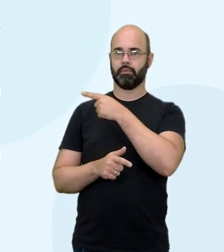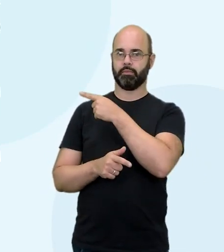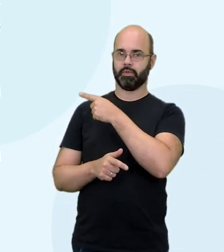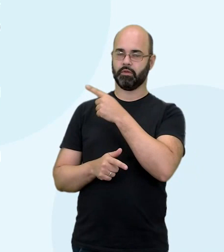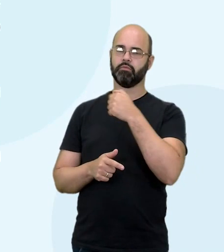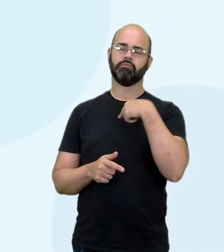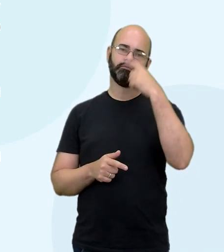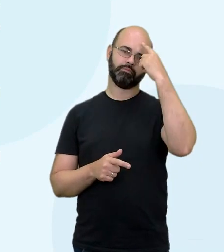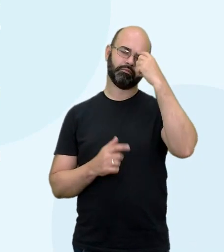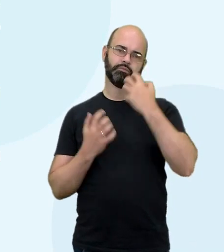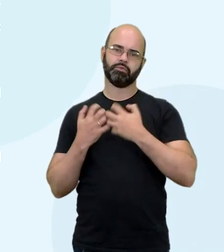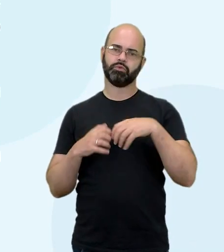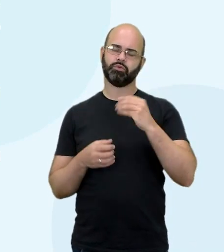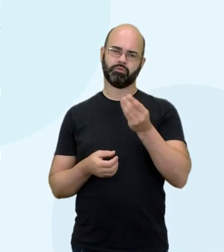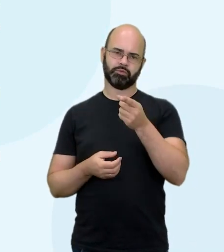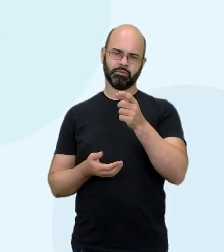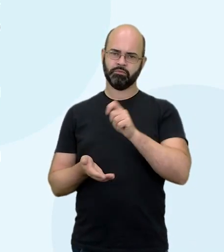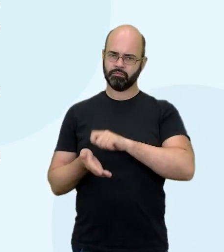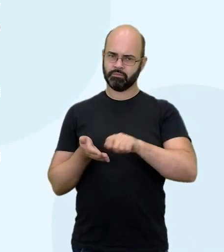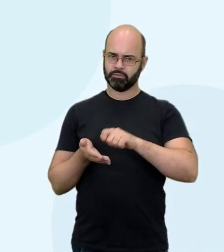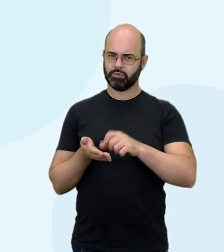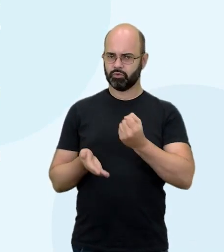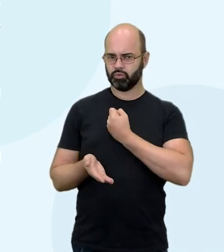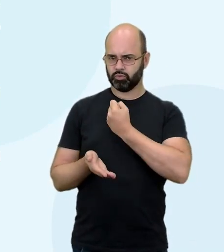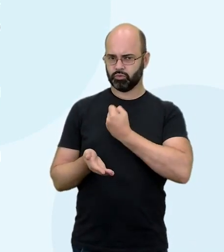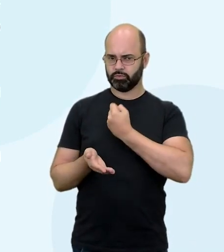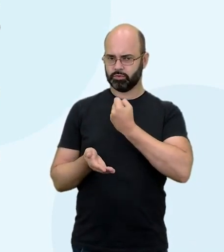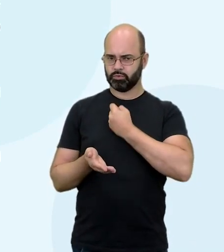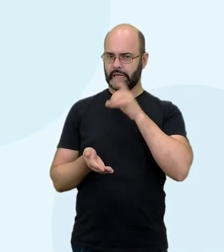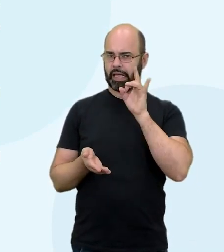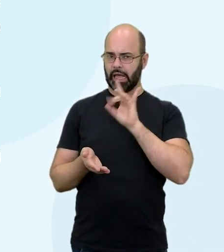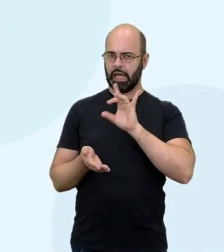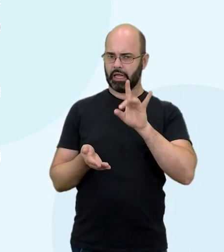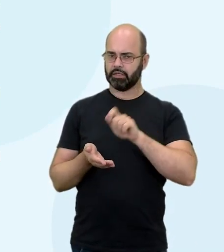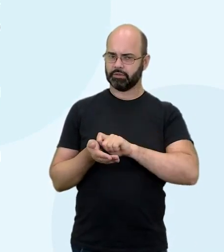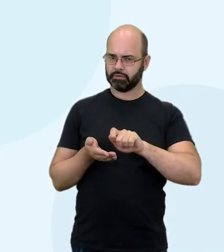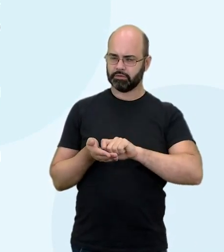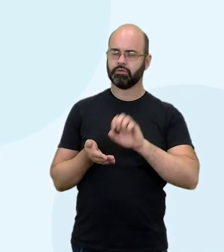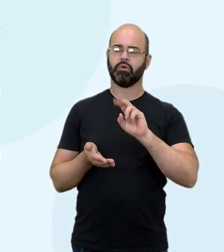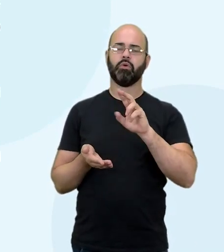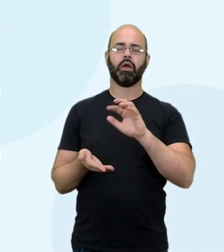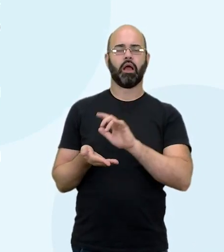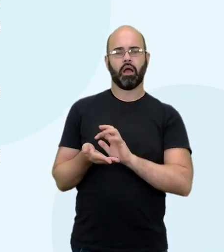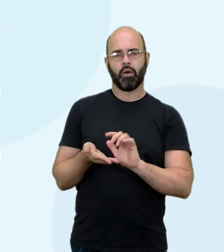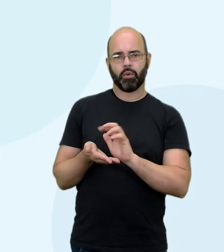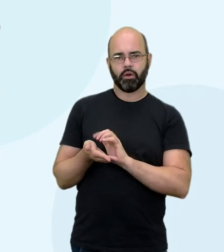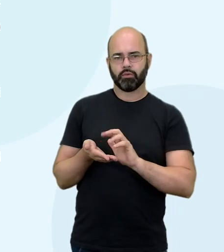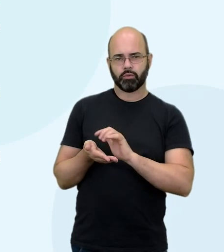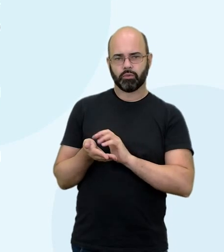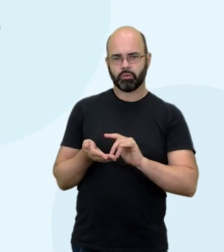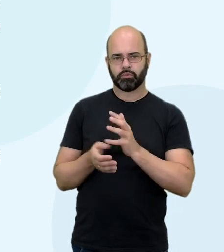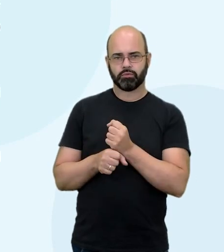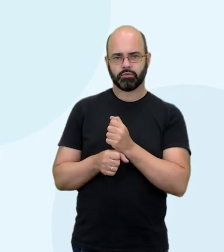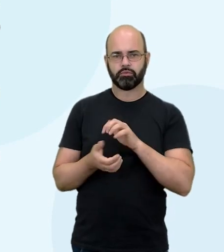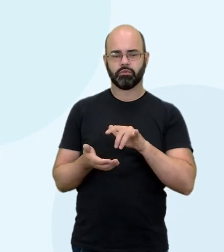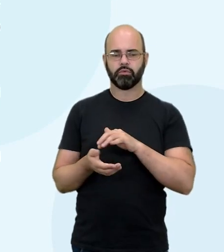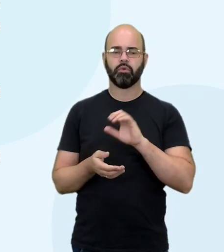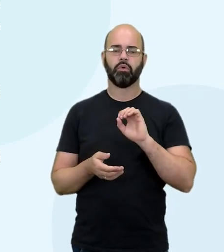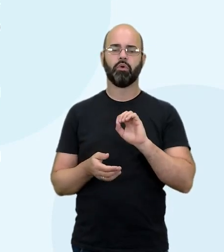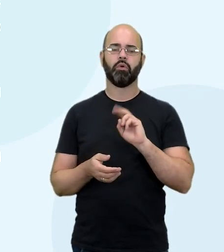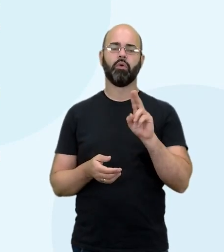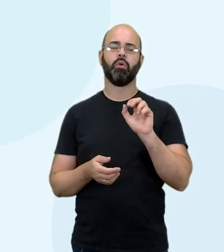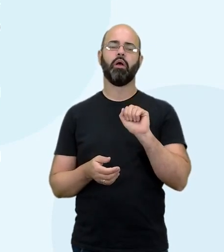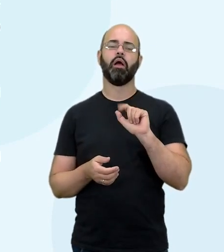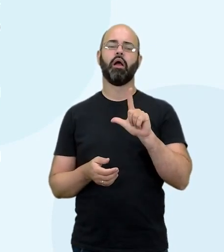Faria a soma manualmente, número por número? Utilizaria a calculadora? utilizaria algum tipo de algoritmo? Mas, professor, o